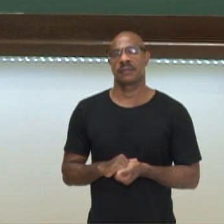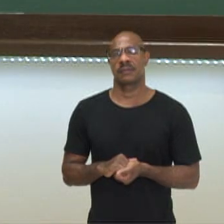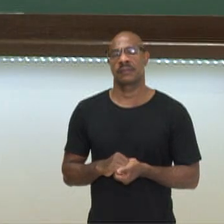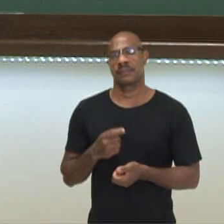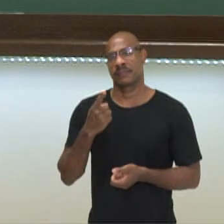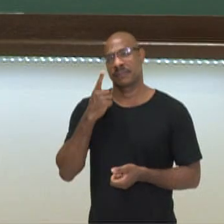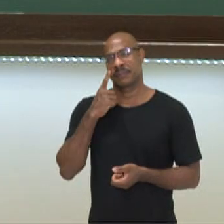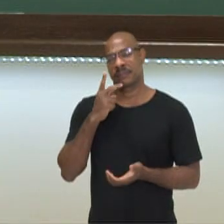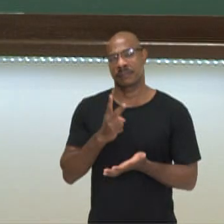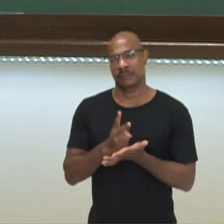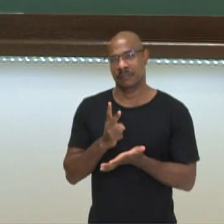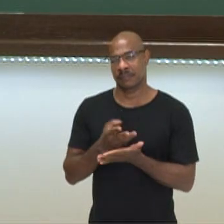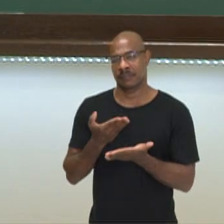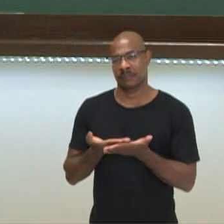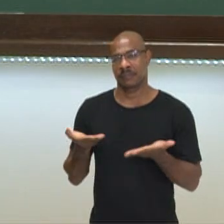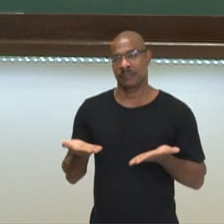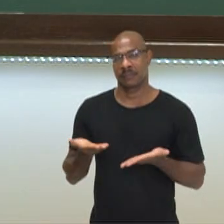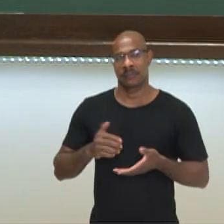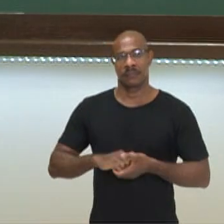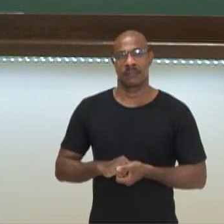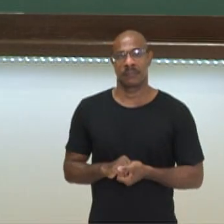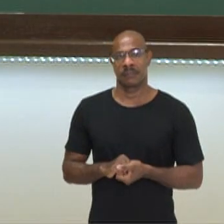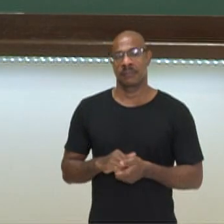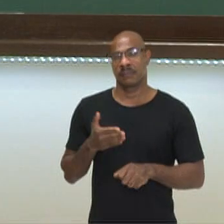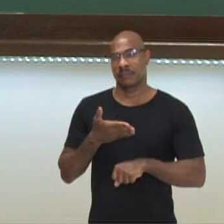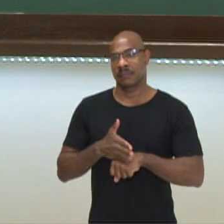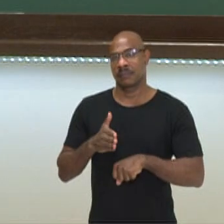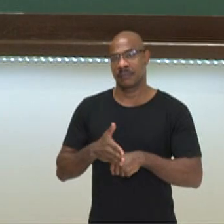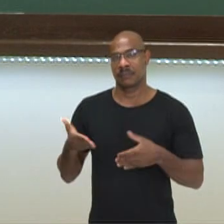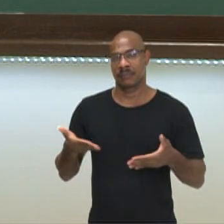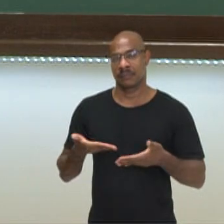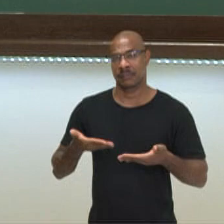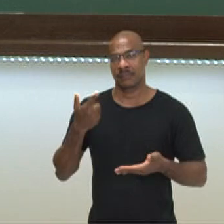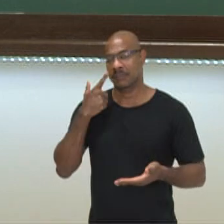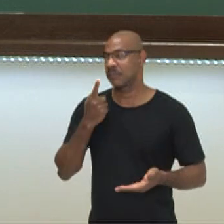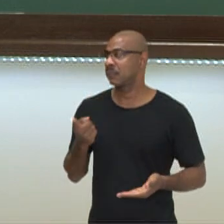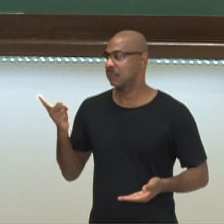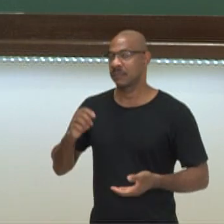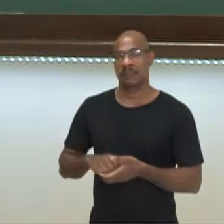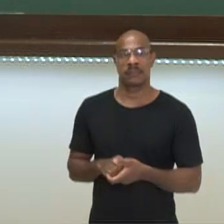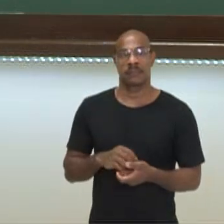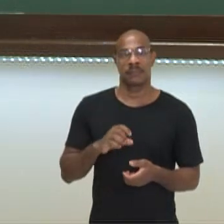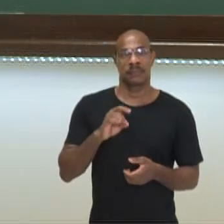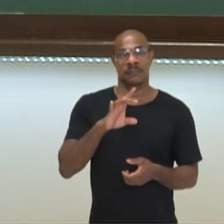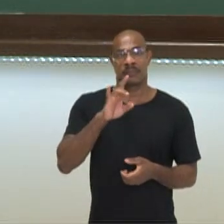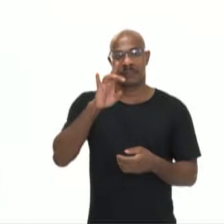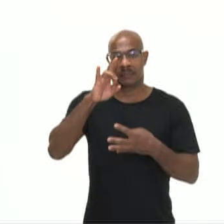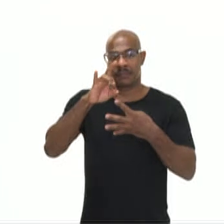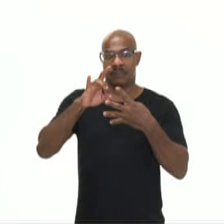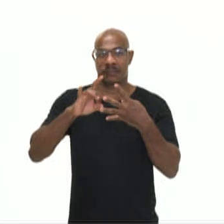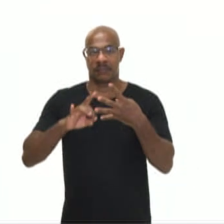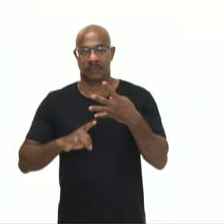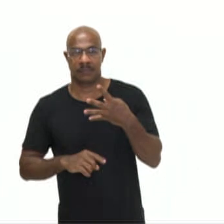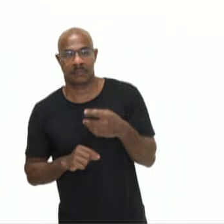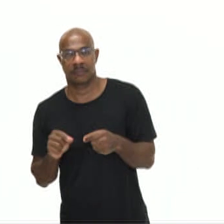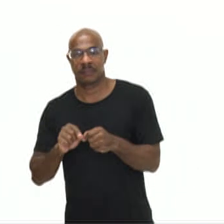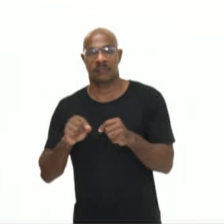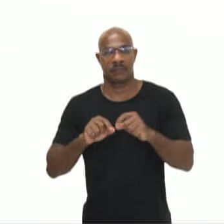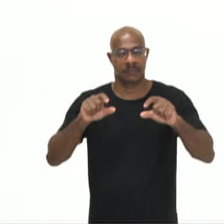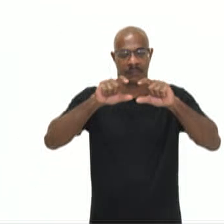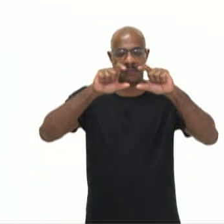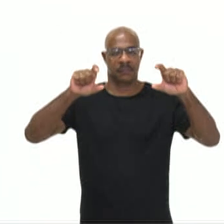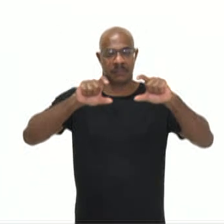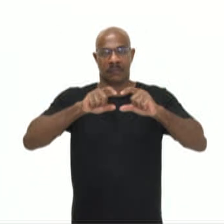Vamos continuar aqui nossa aula? Então, praticando mais um pouquinho aí. Cada aluno calculou uma expressão com os